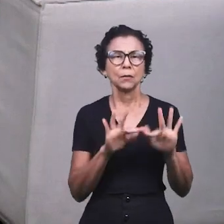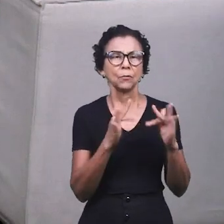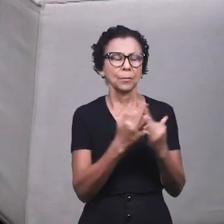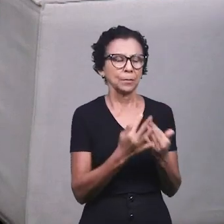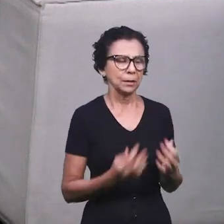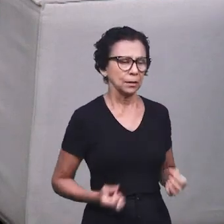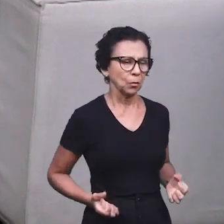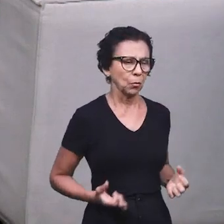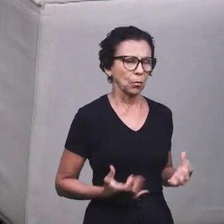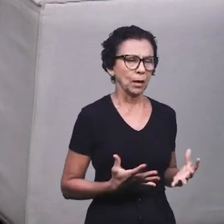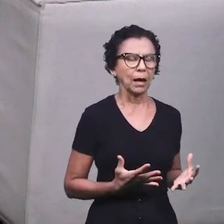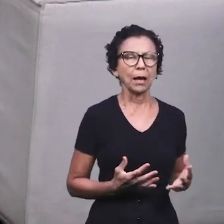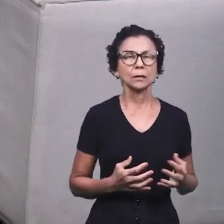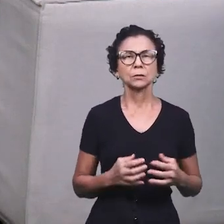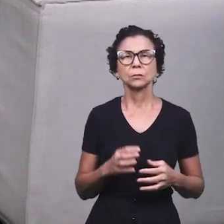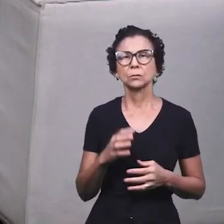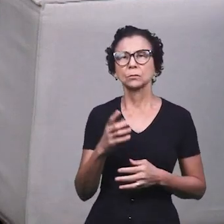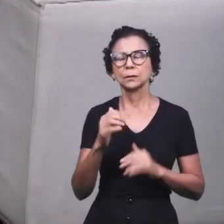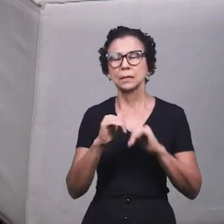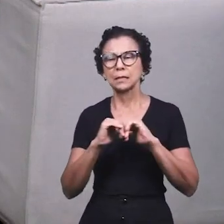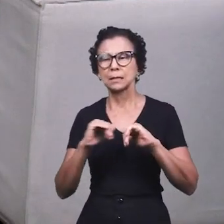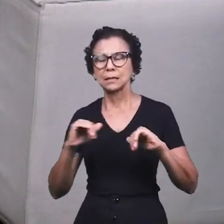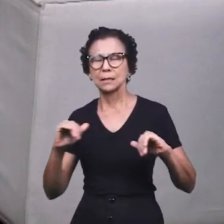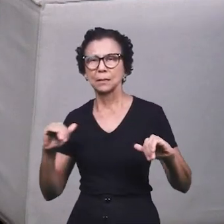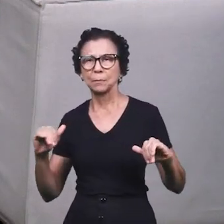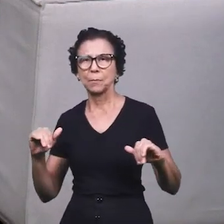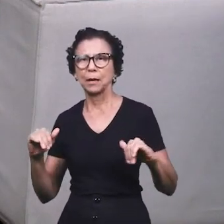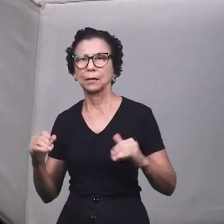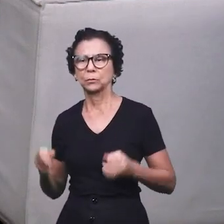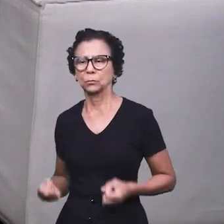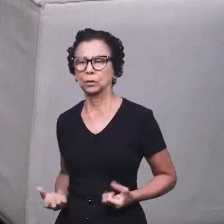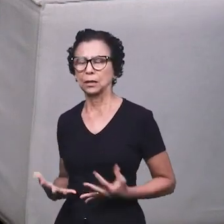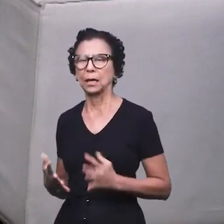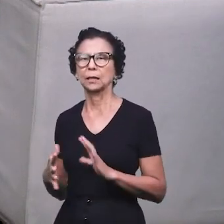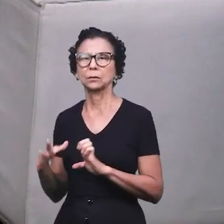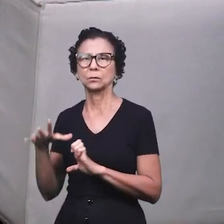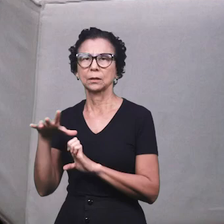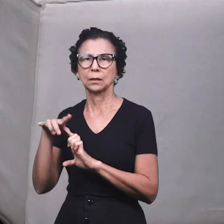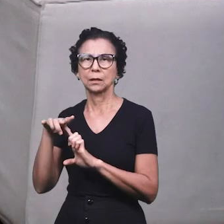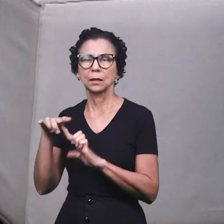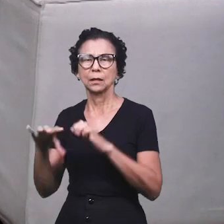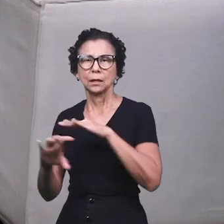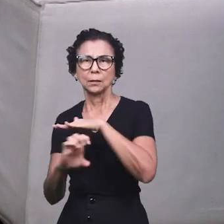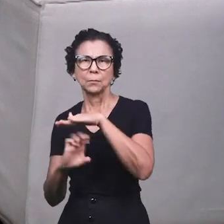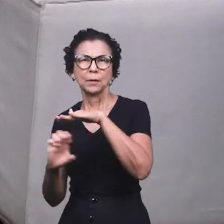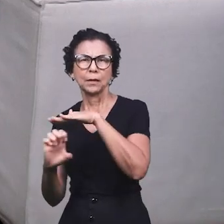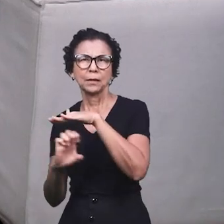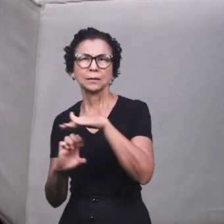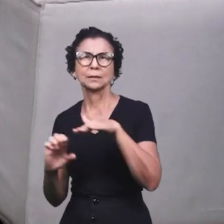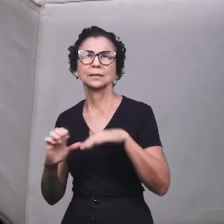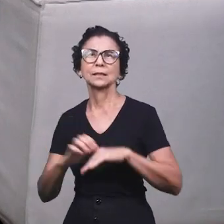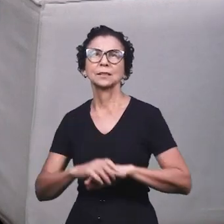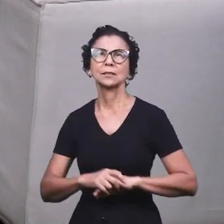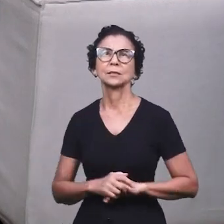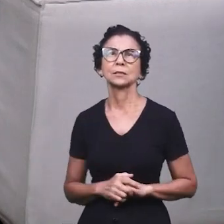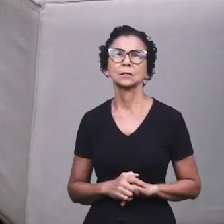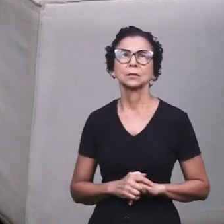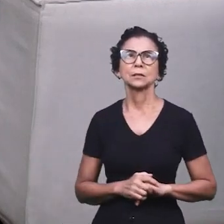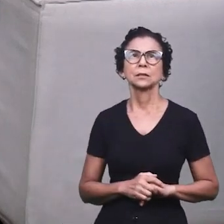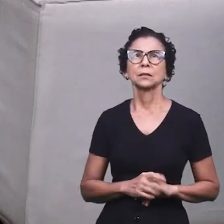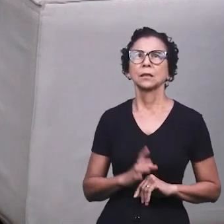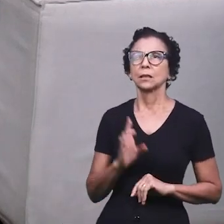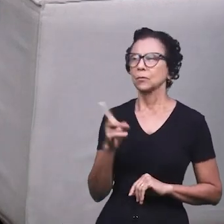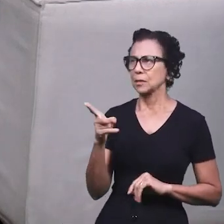um plano de negócios, como é que você montou essa estrutura, que eu sei que no seu caso já é uma